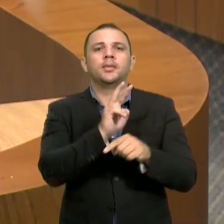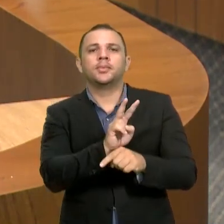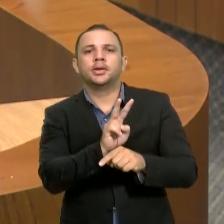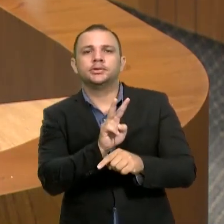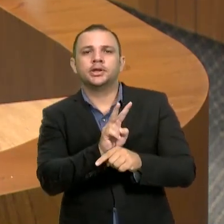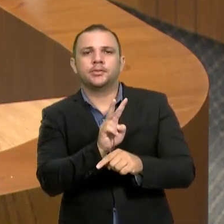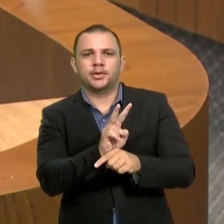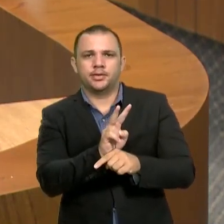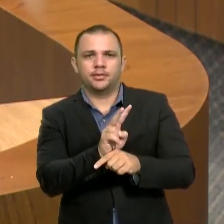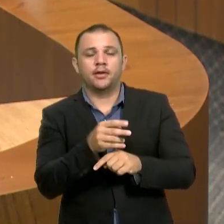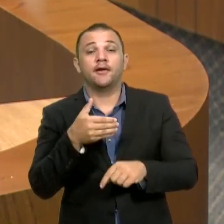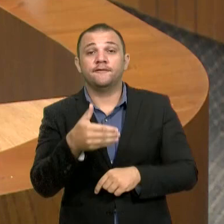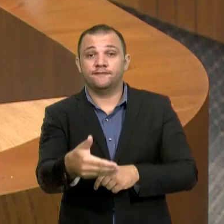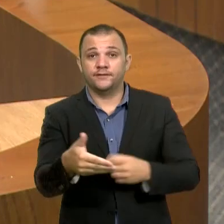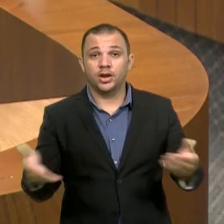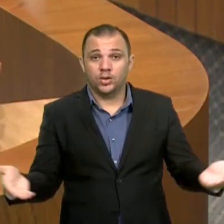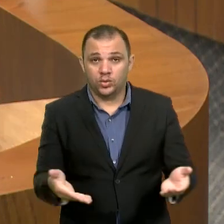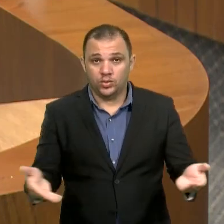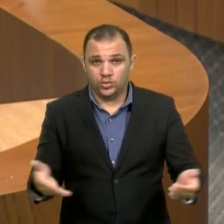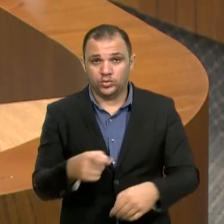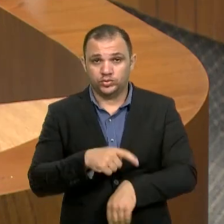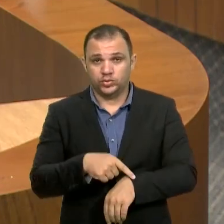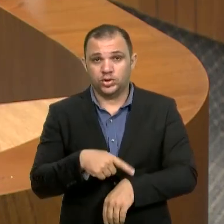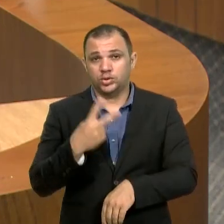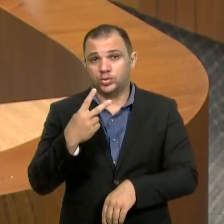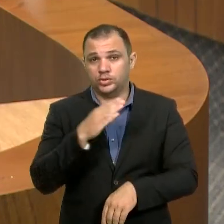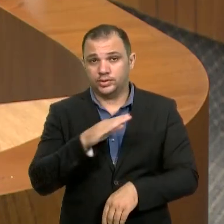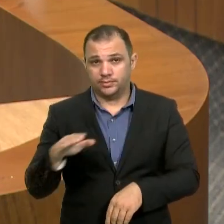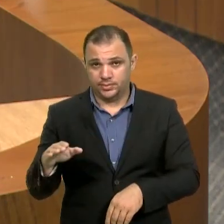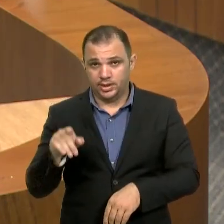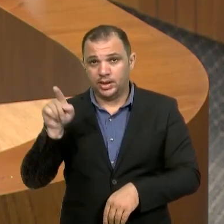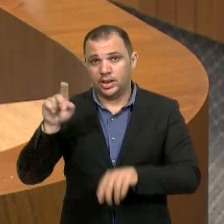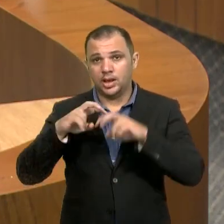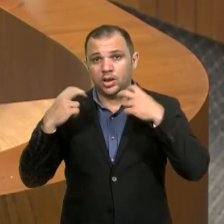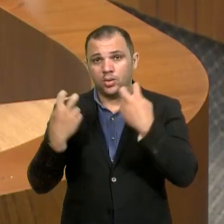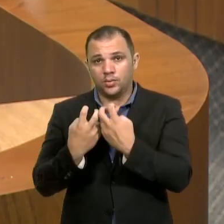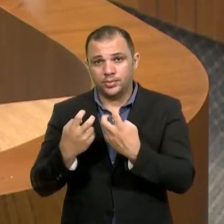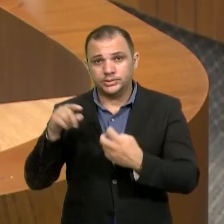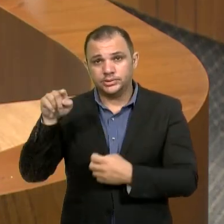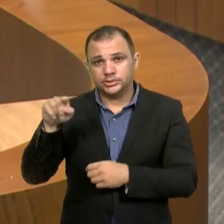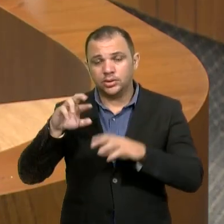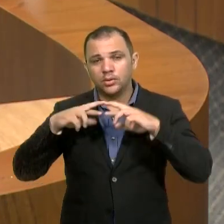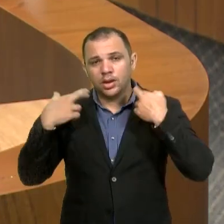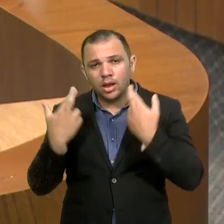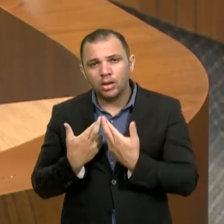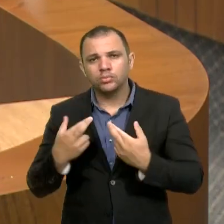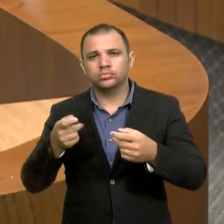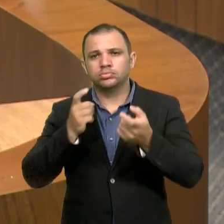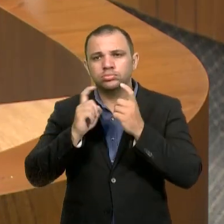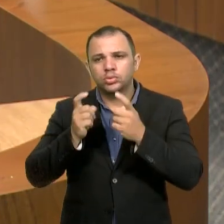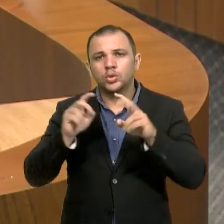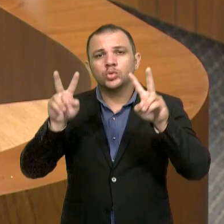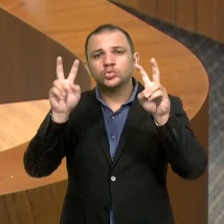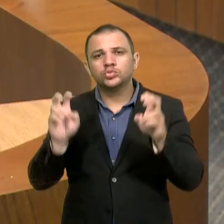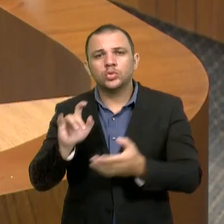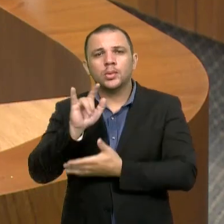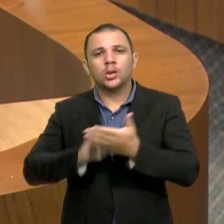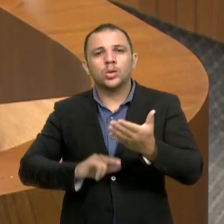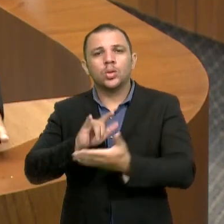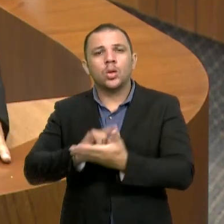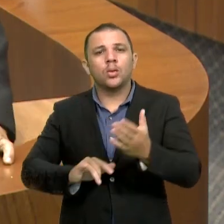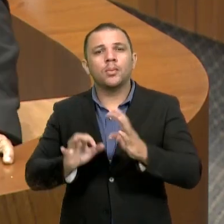faremos hoje um debate às 14h30 com toda a Comissão de Meio Ambiente sobre o licenciamento ambiental, deputado